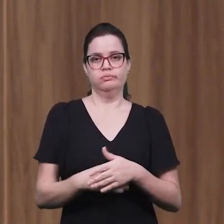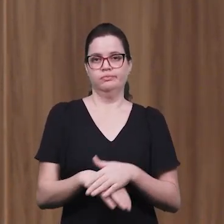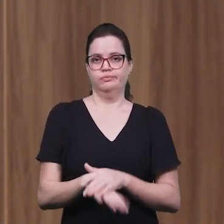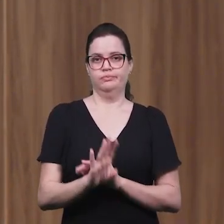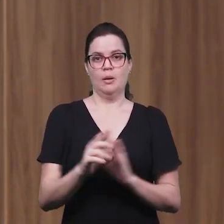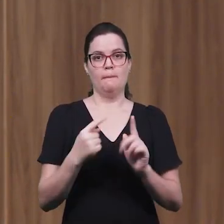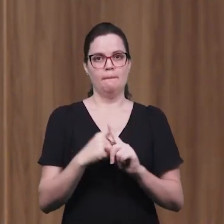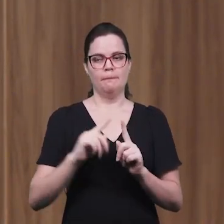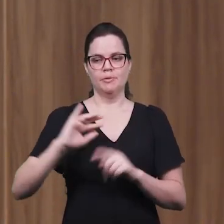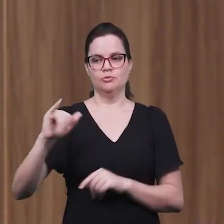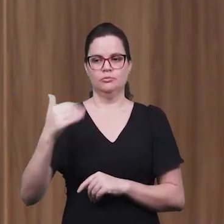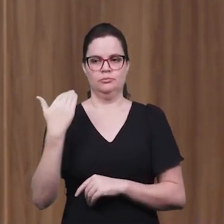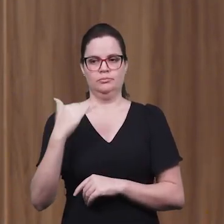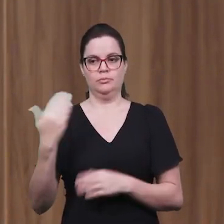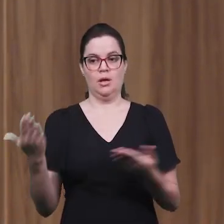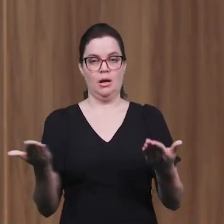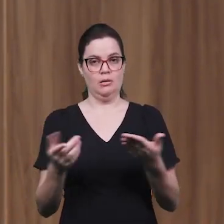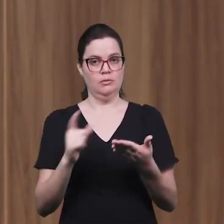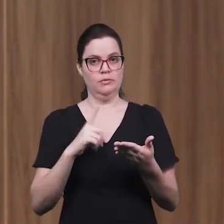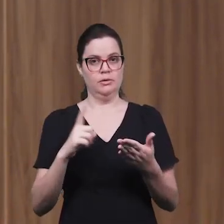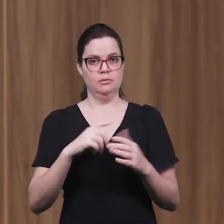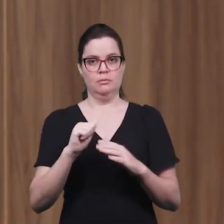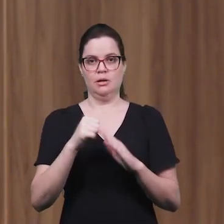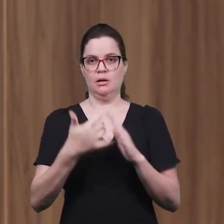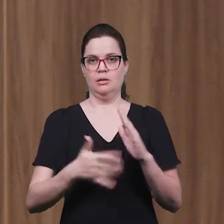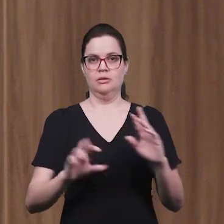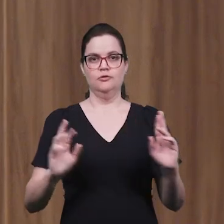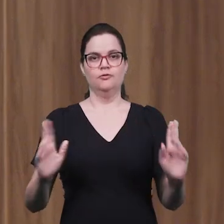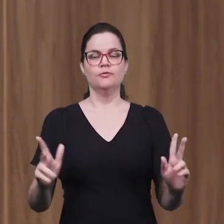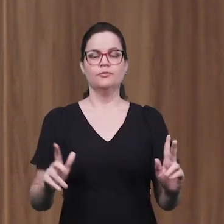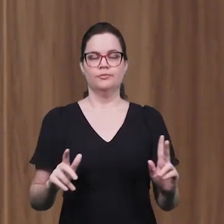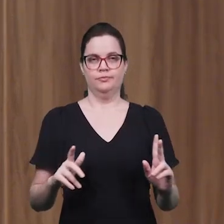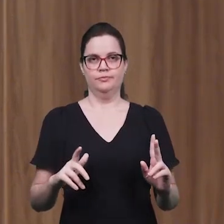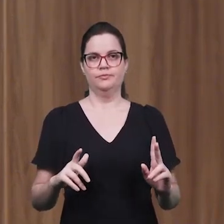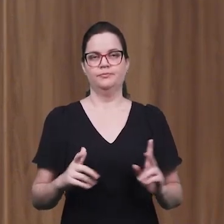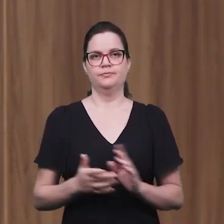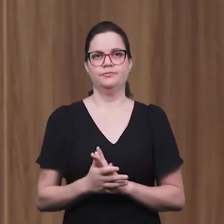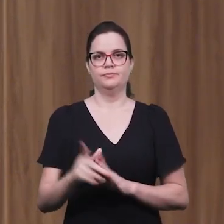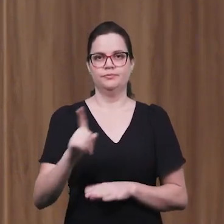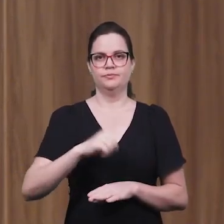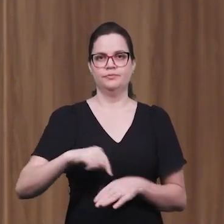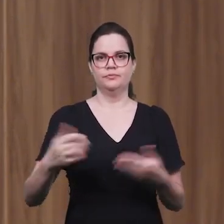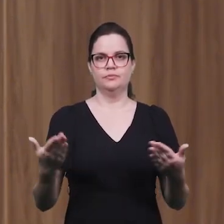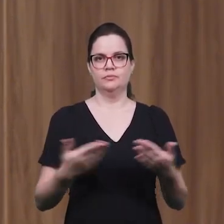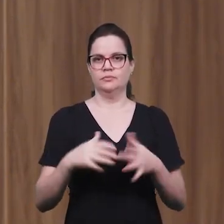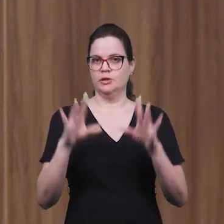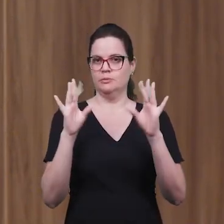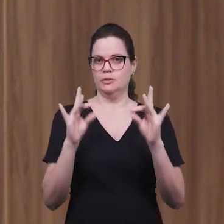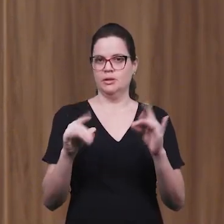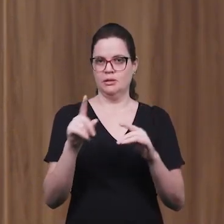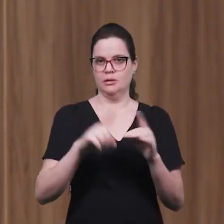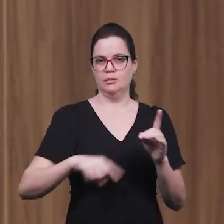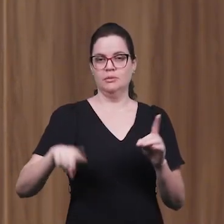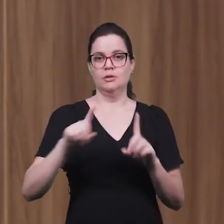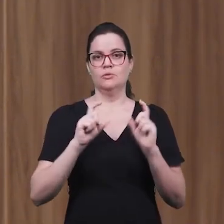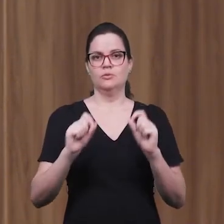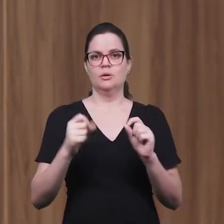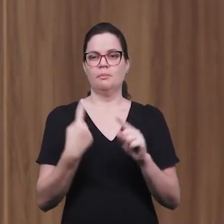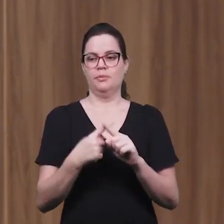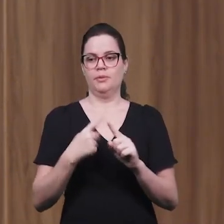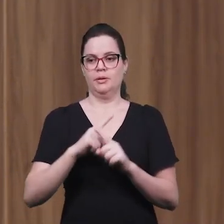João agora, ele tinha um caráter diferente. E é isso que nós vamos detalhar aqui para os irmãos.